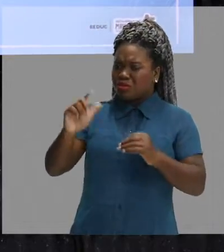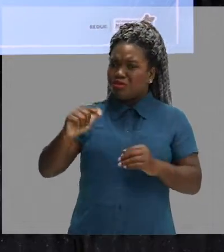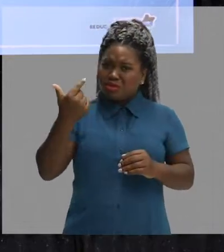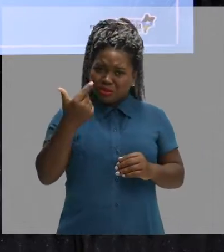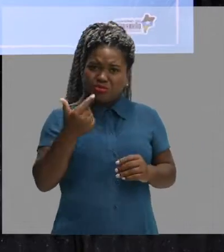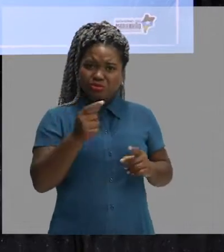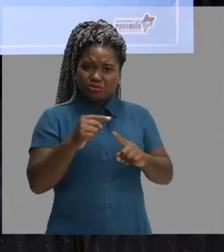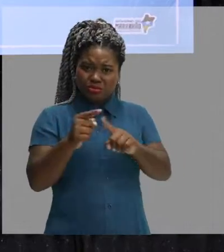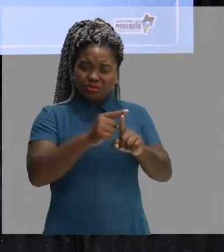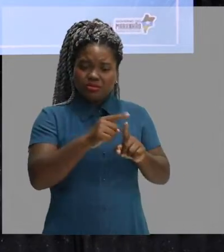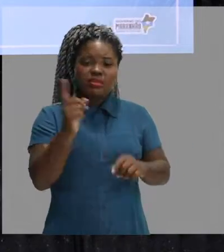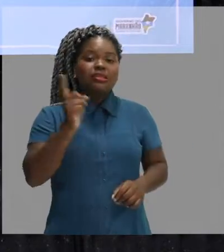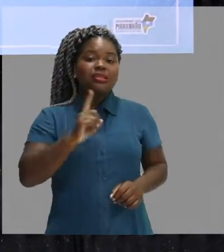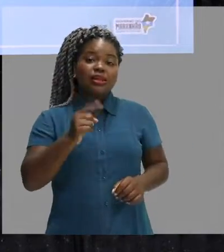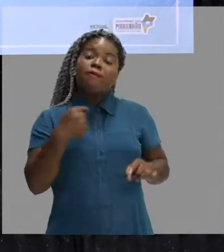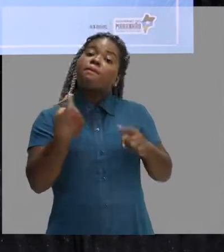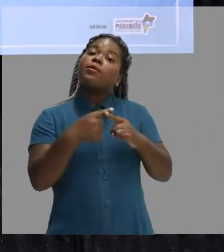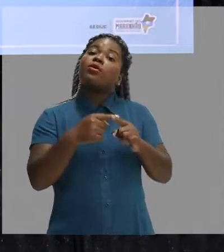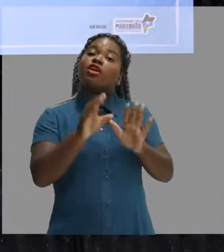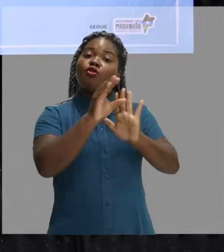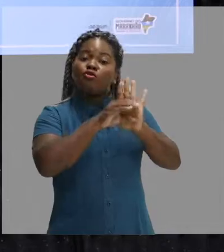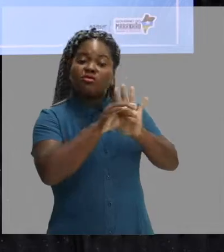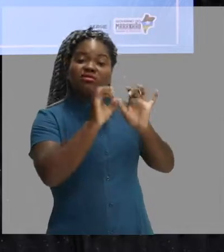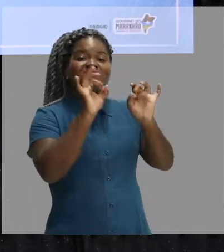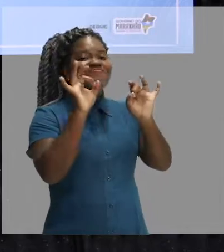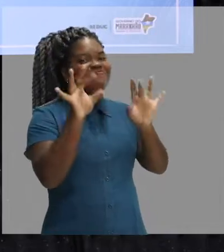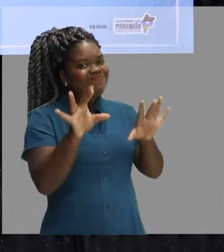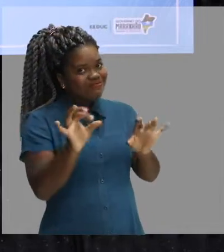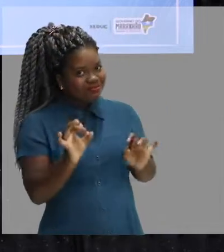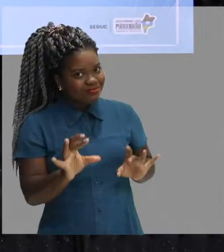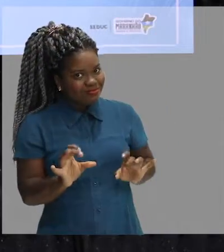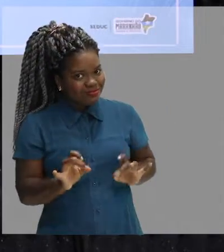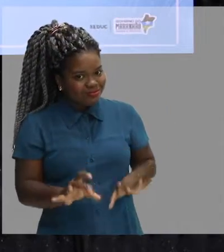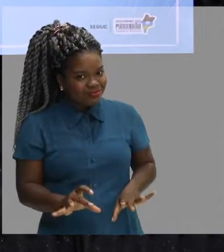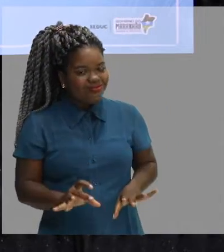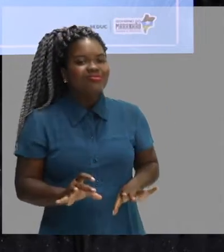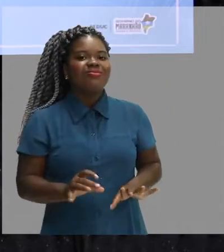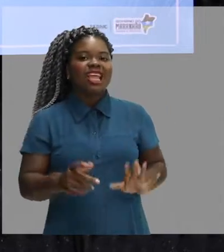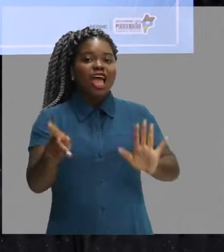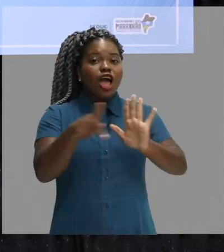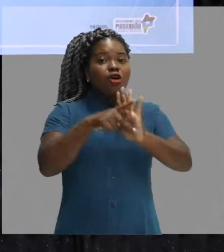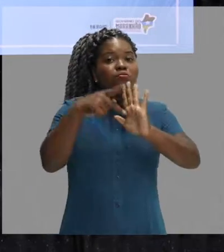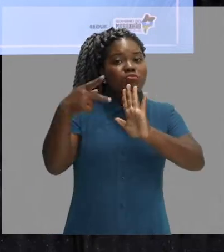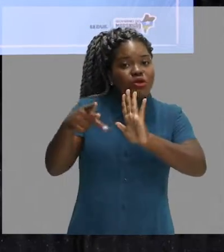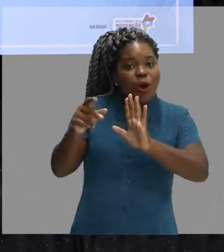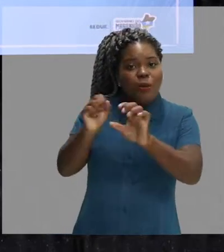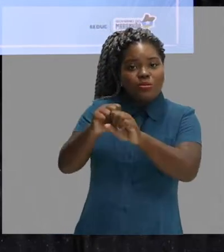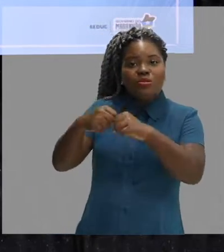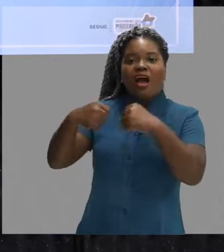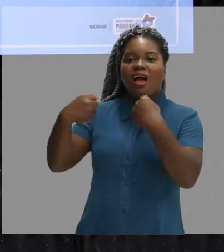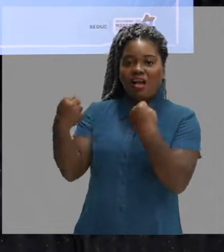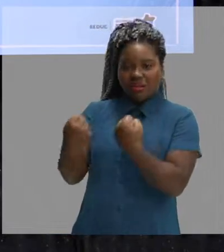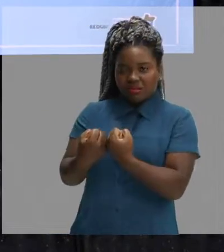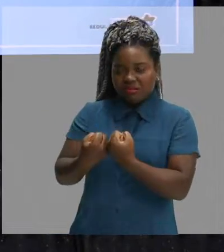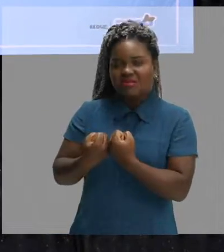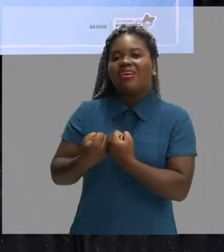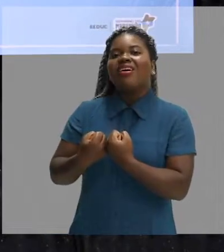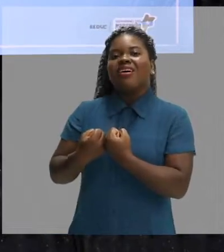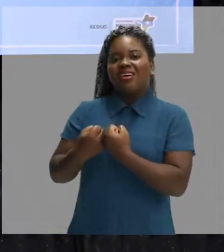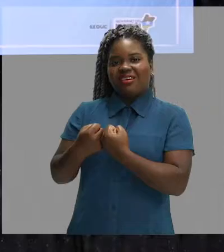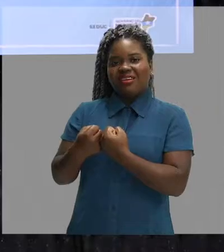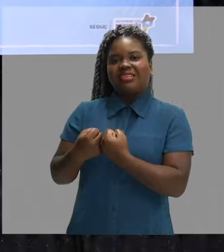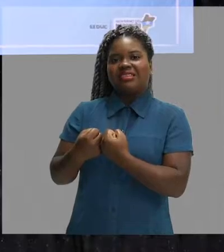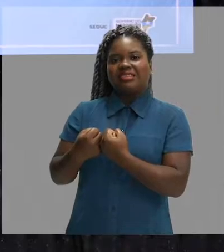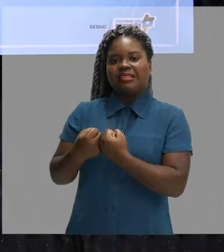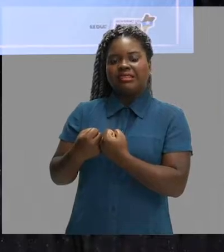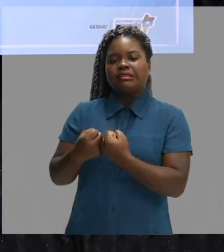é porque é um conceito específico, é um conceito próprio da sociologia, tá? Então, por exemplo, você